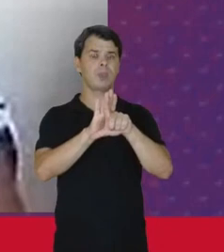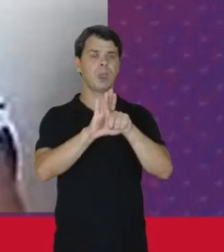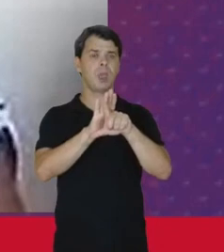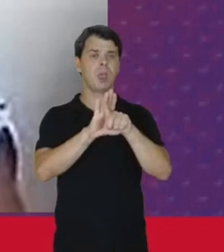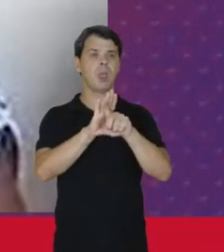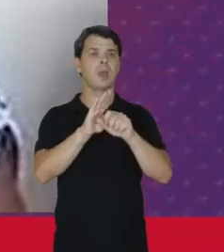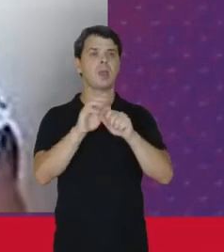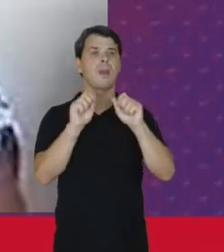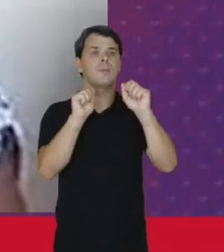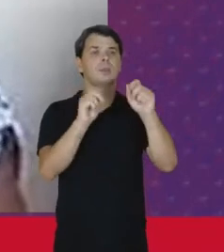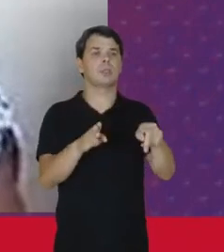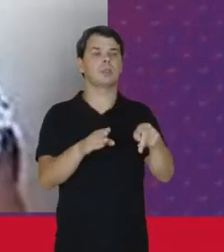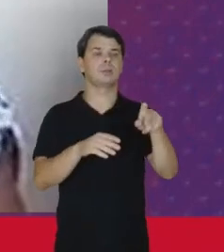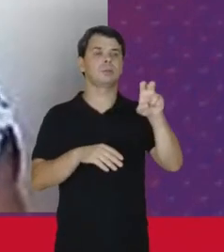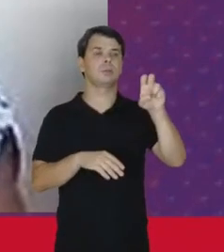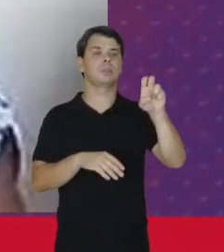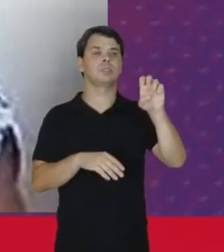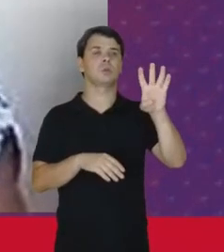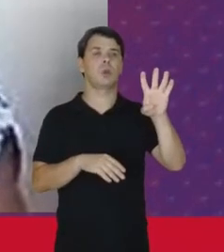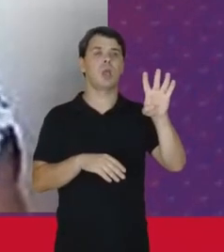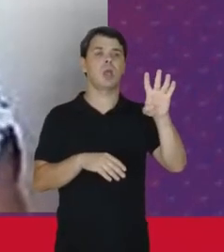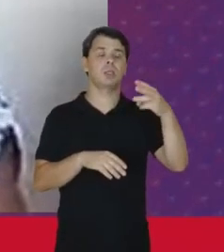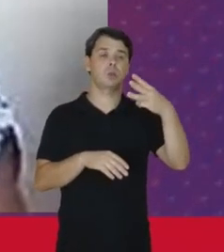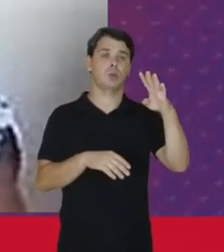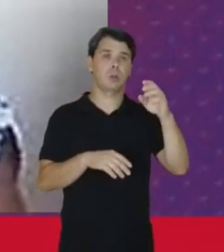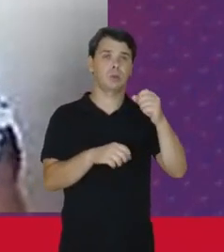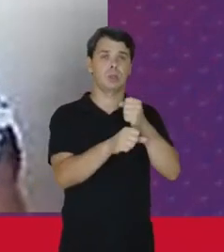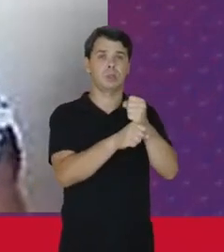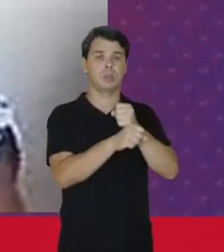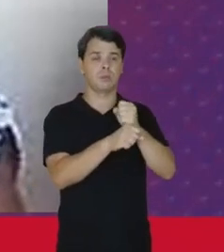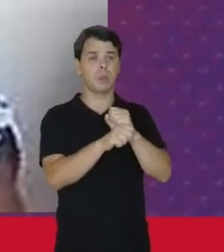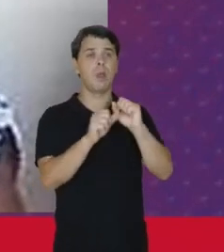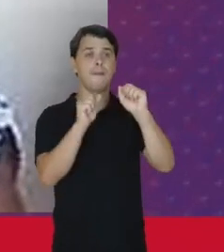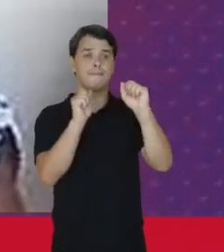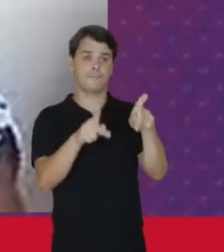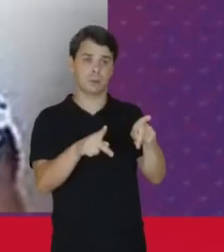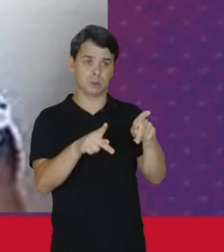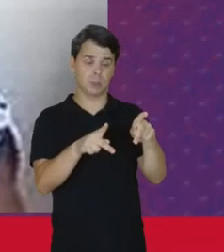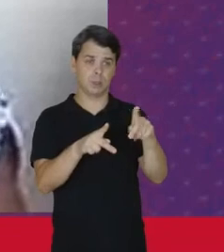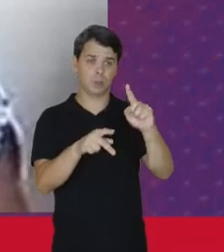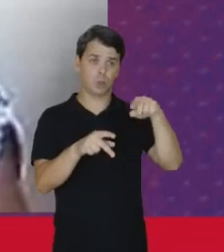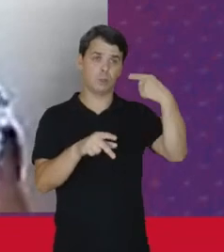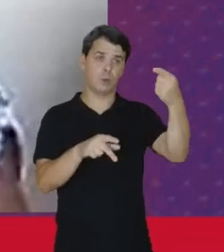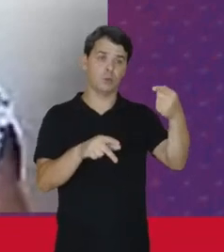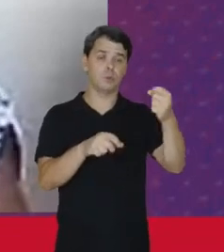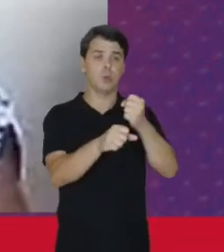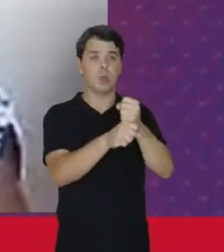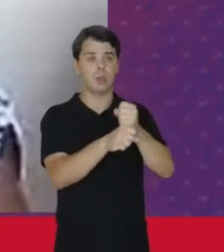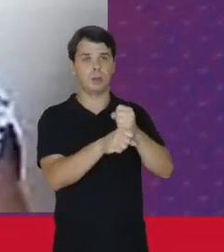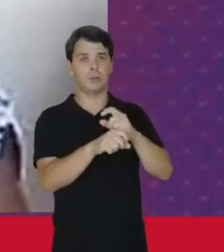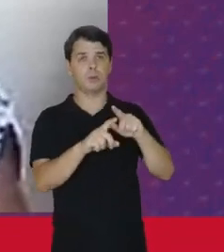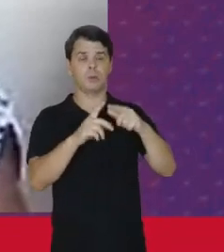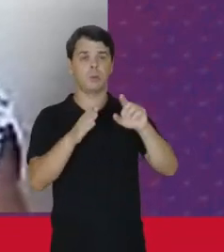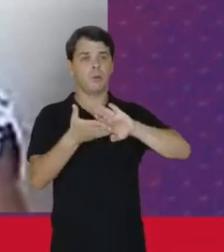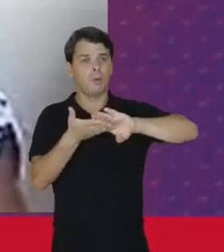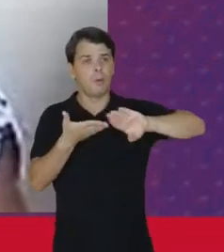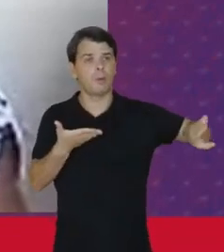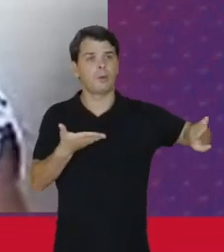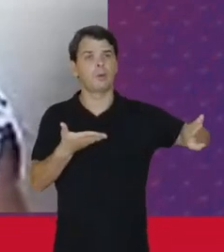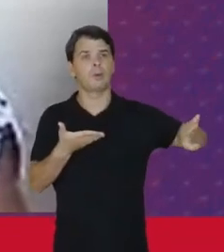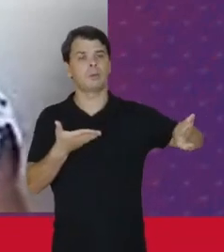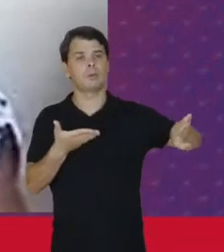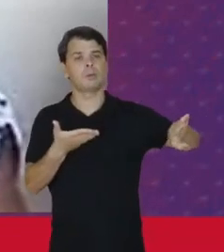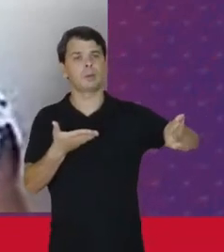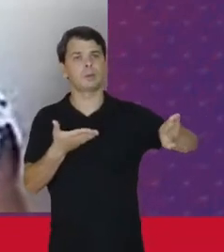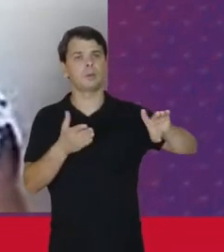com 55 anos, ainda rogasse, né, eu já iria me aposentar o ano que vem, mas como foi tirado também isso de